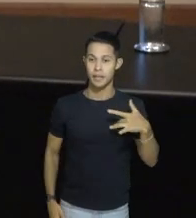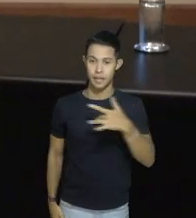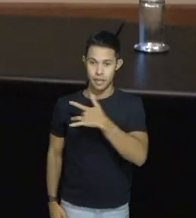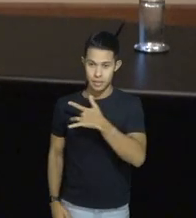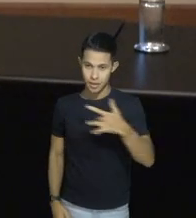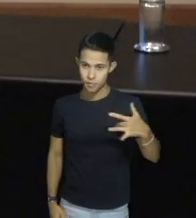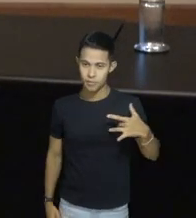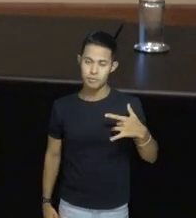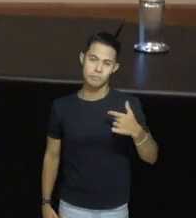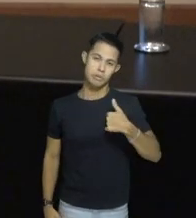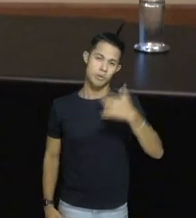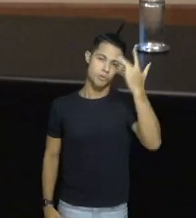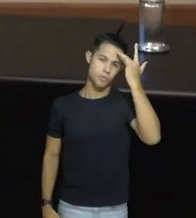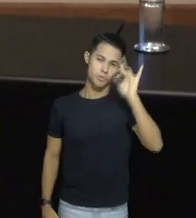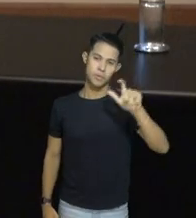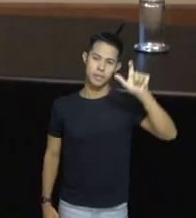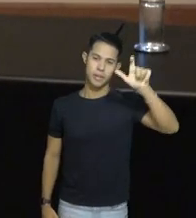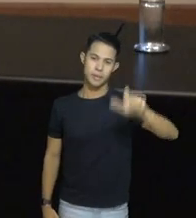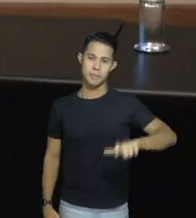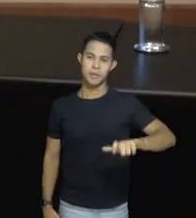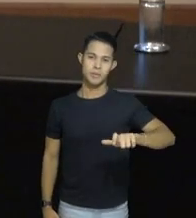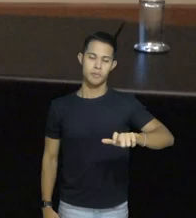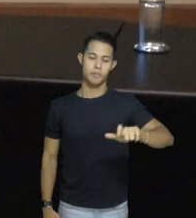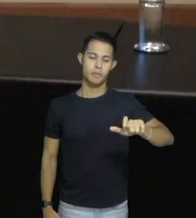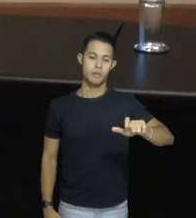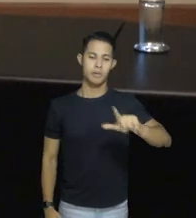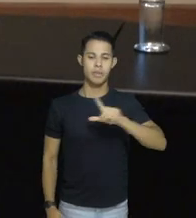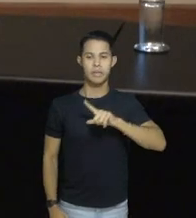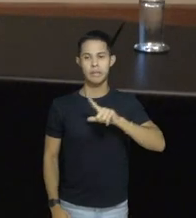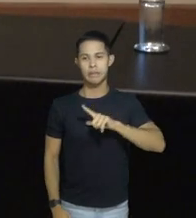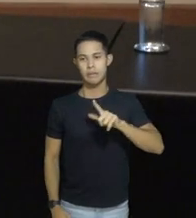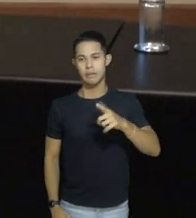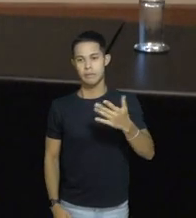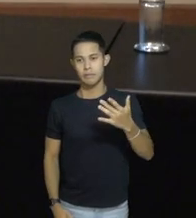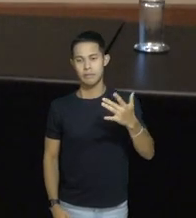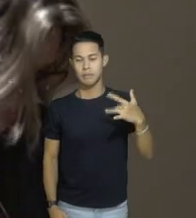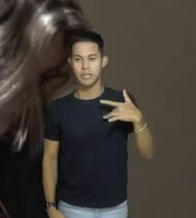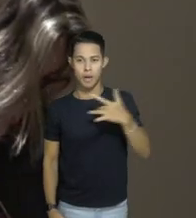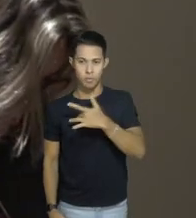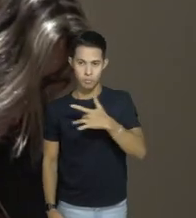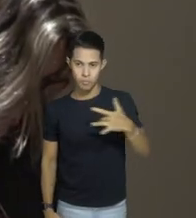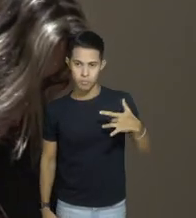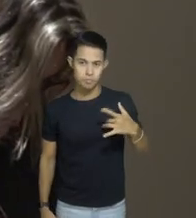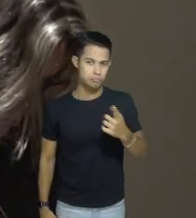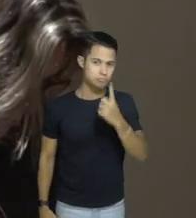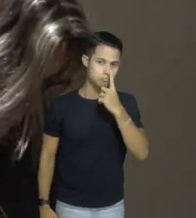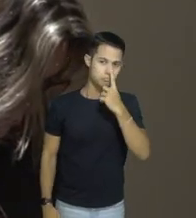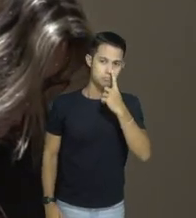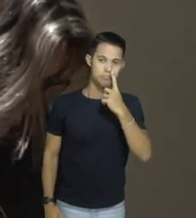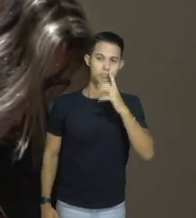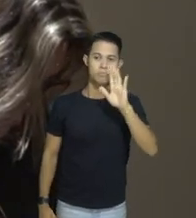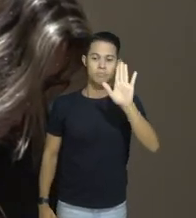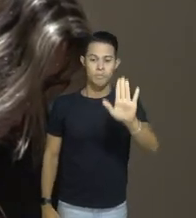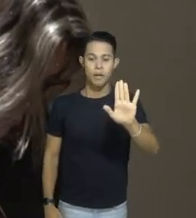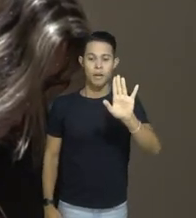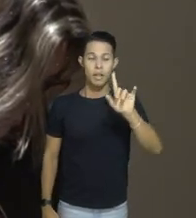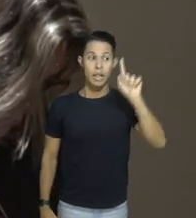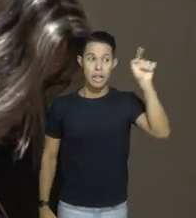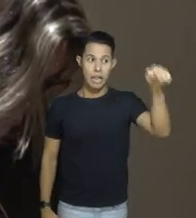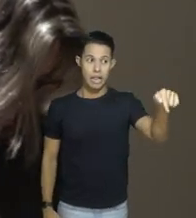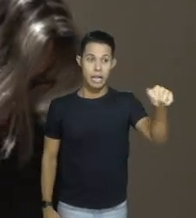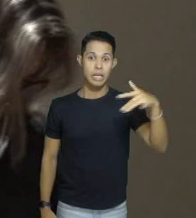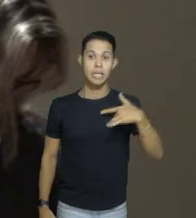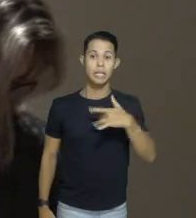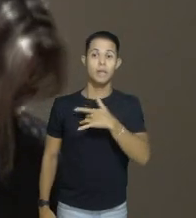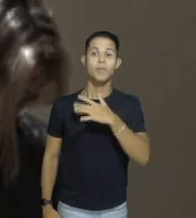sei aqui quem lida muito de próximo com a saúde, como a gente lida, como é uma cidade pequena, mas de ir lá na saúde e dizer assim, mas